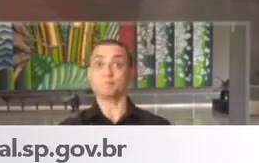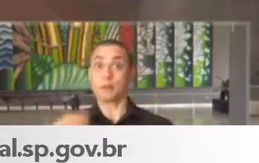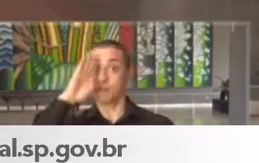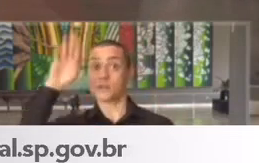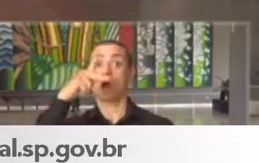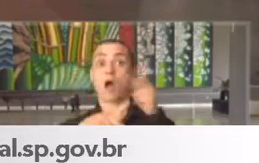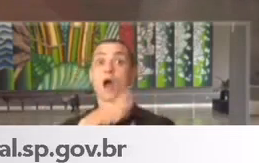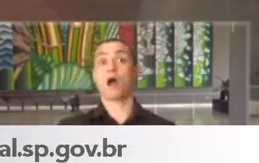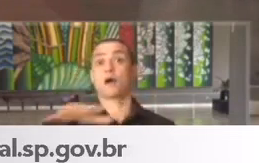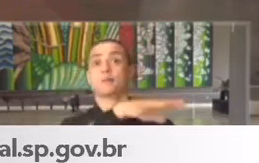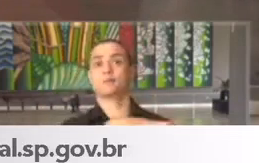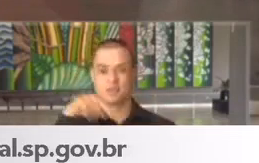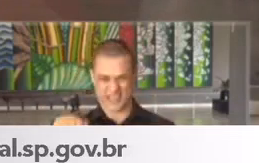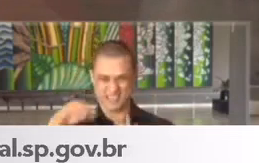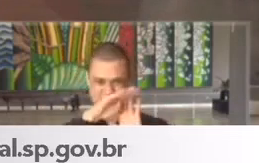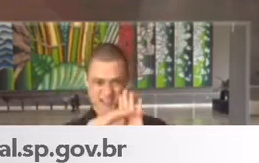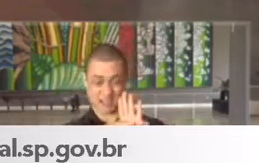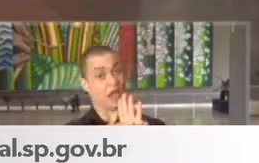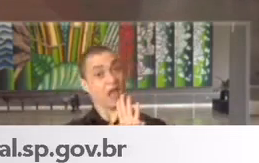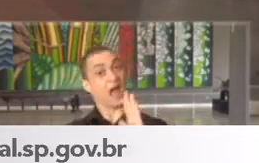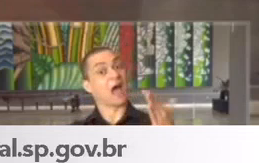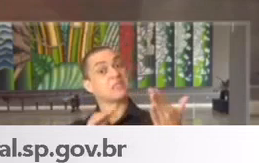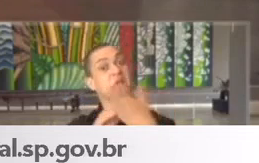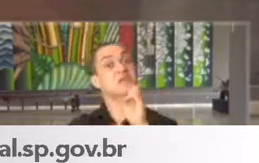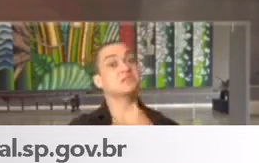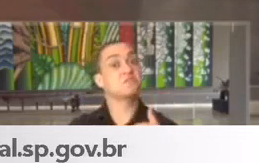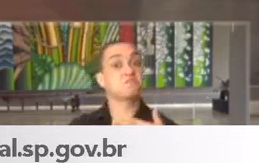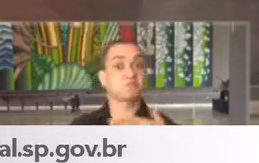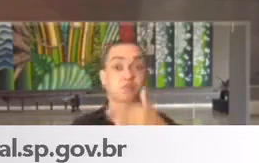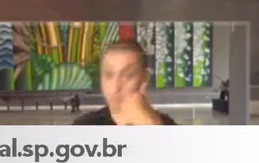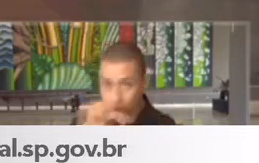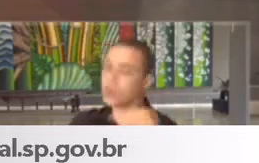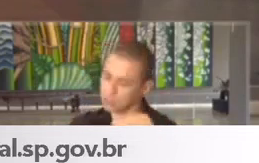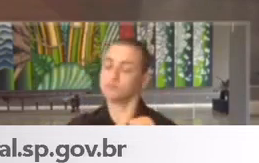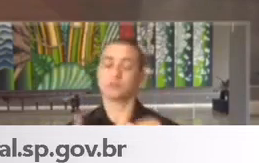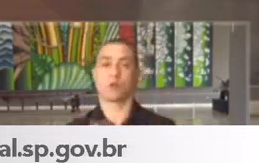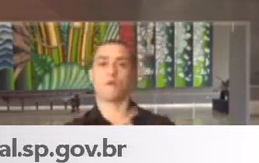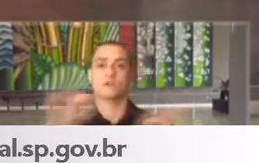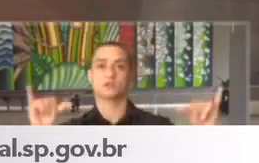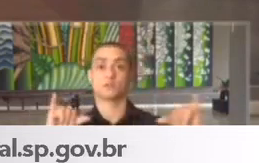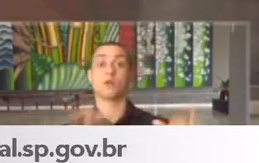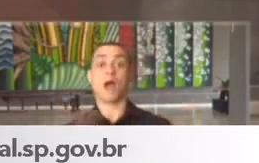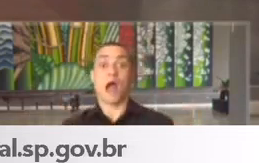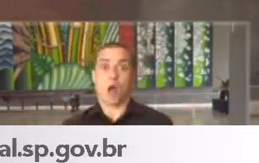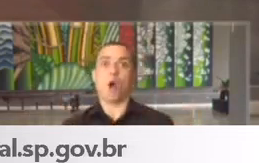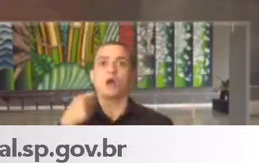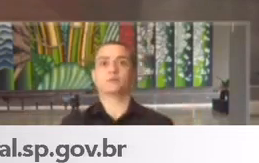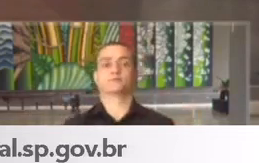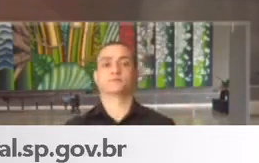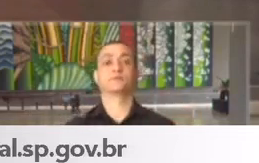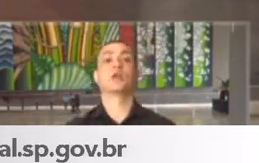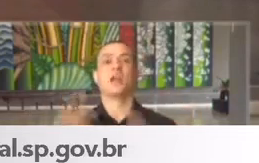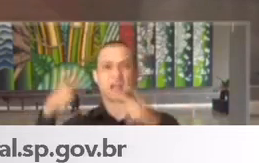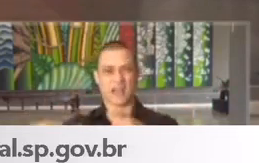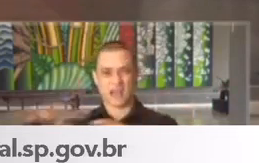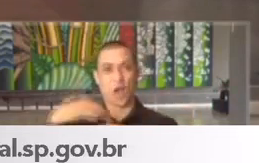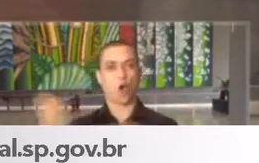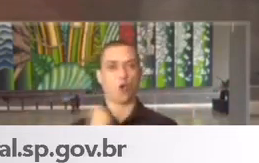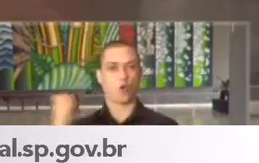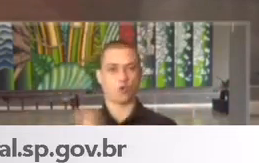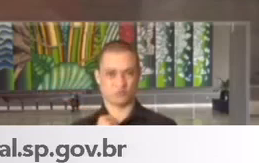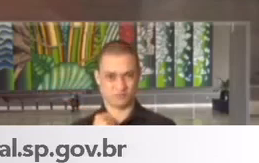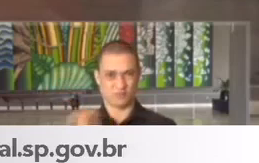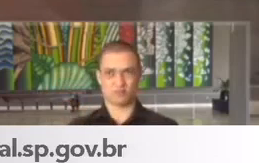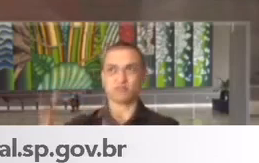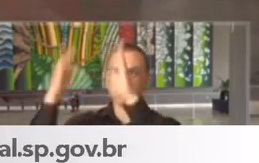essas medidas são válidas até que tenhamos uma ordem em contrário. Construção civil, também para esclarecer,